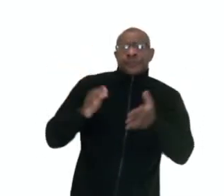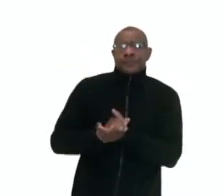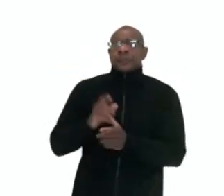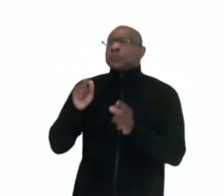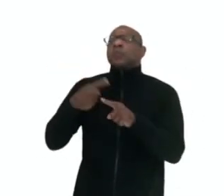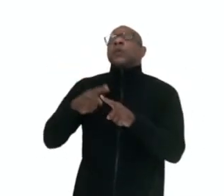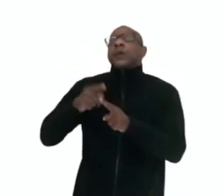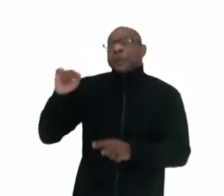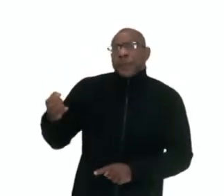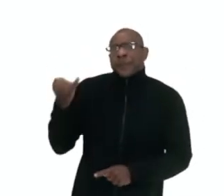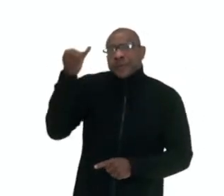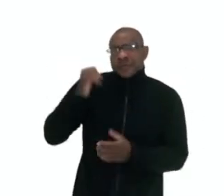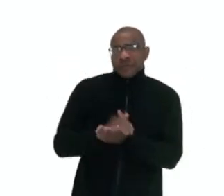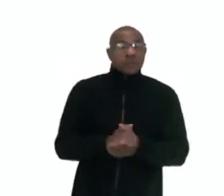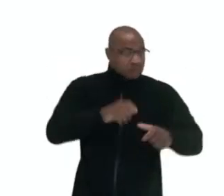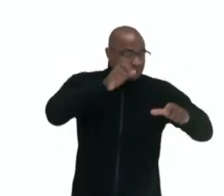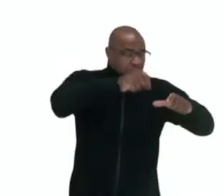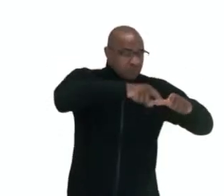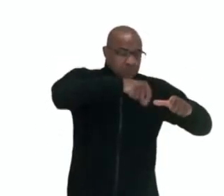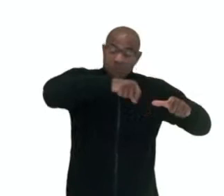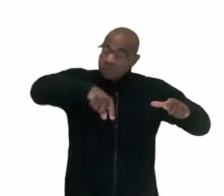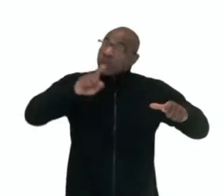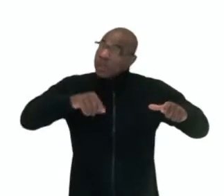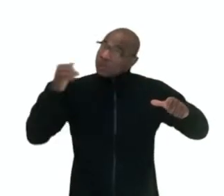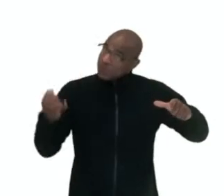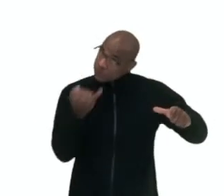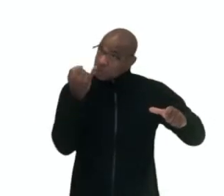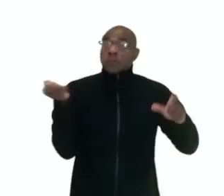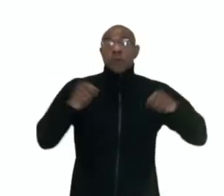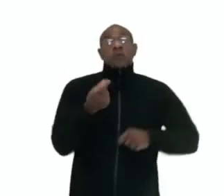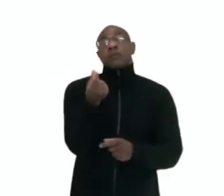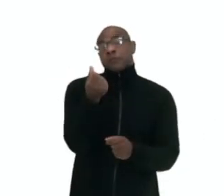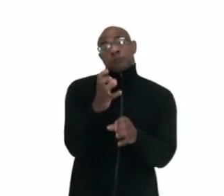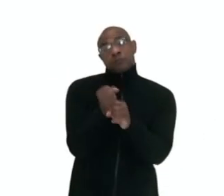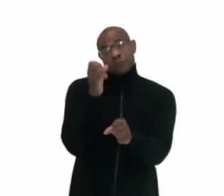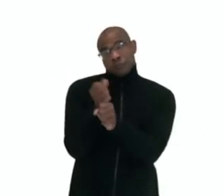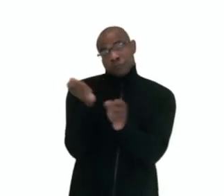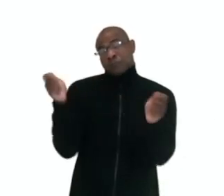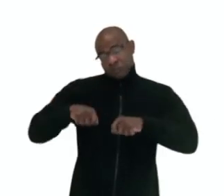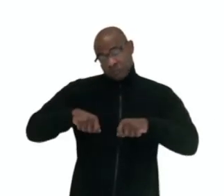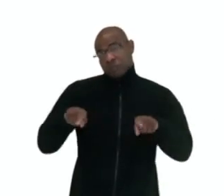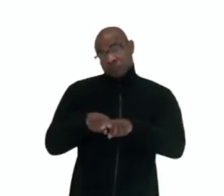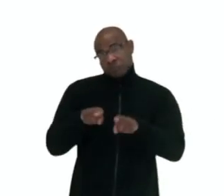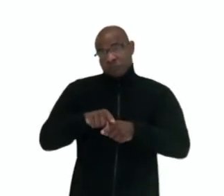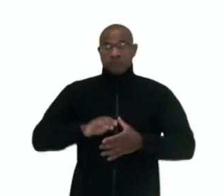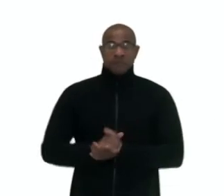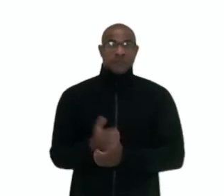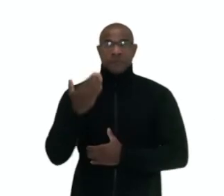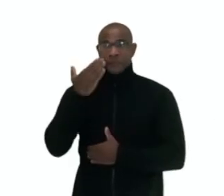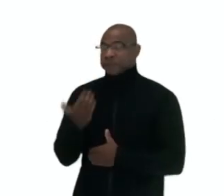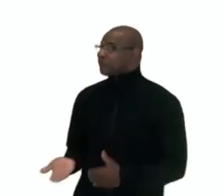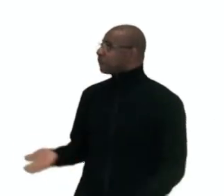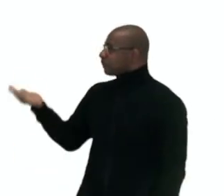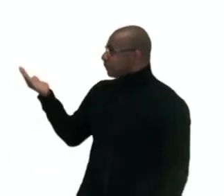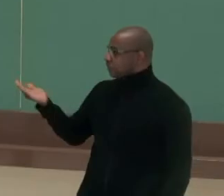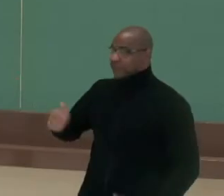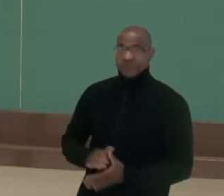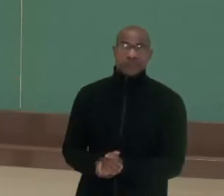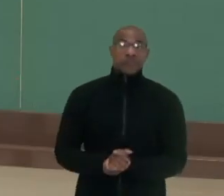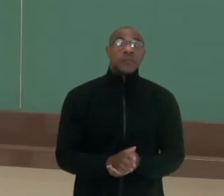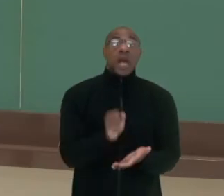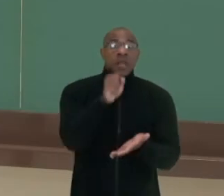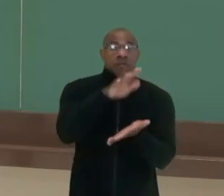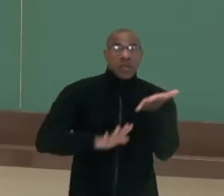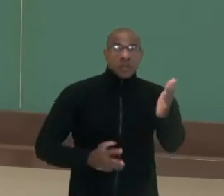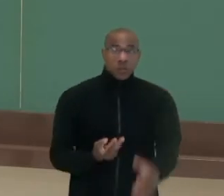porque o plantio pode, inclusive, aumentar o rendimento, dentre outras opções. Tá ok? A